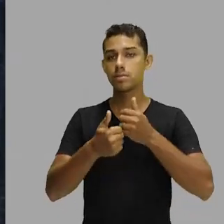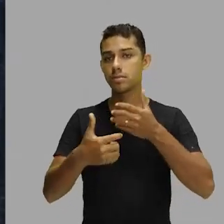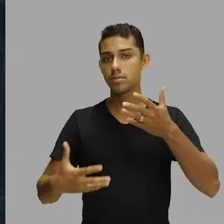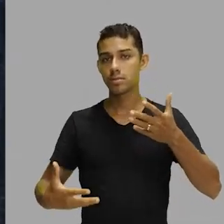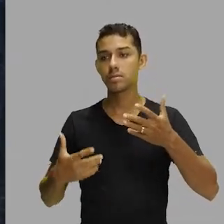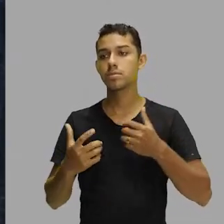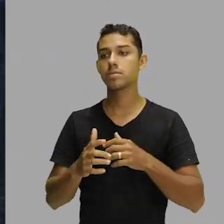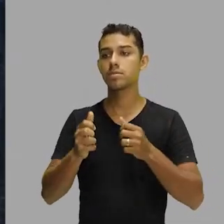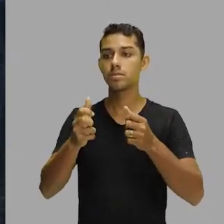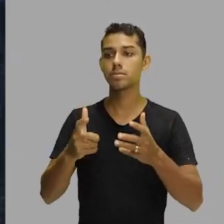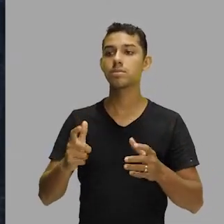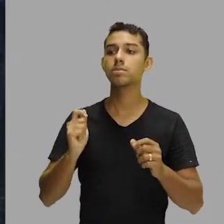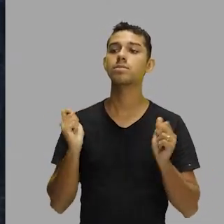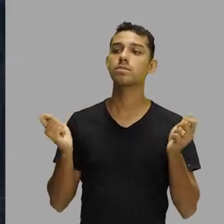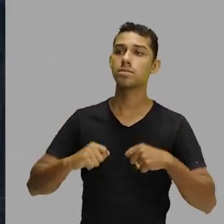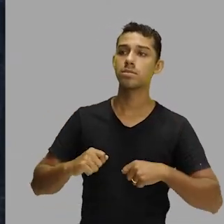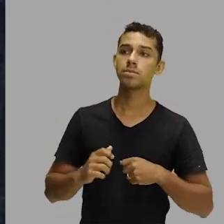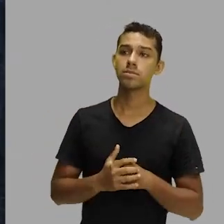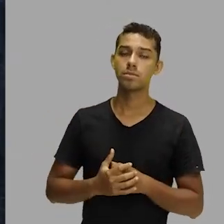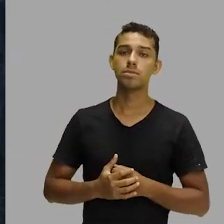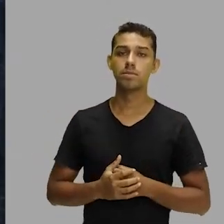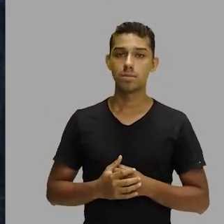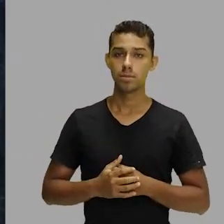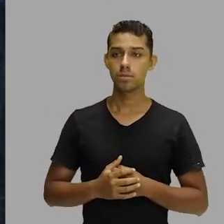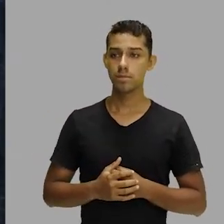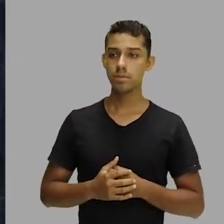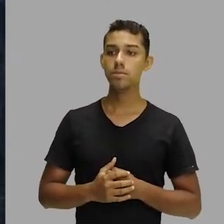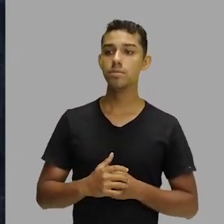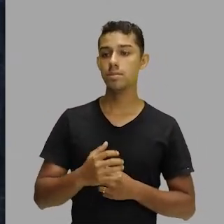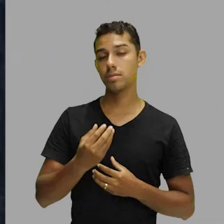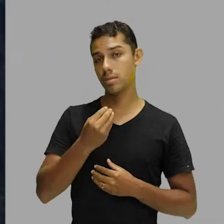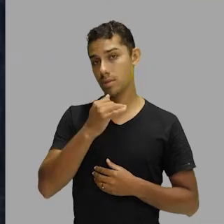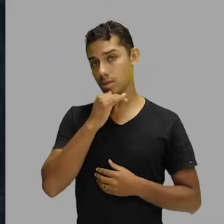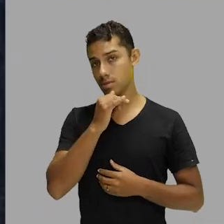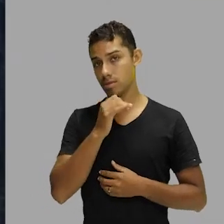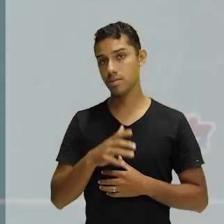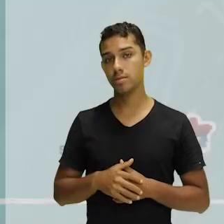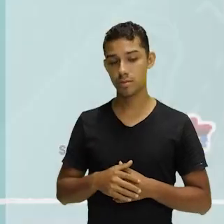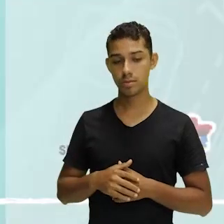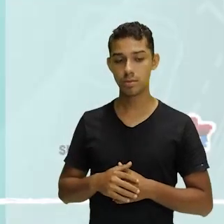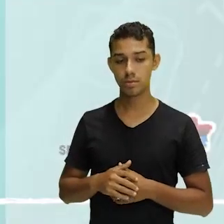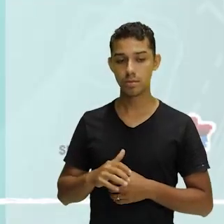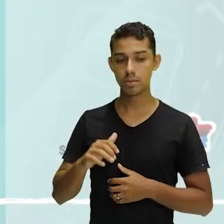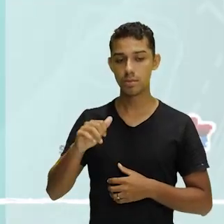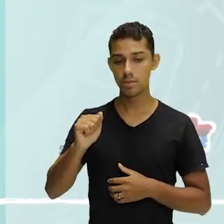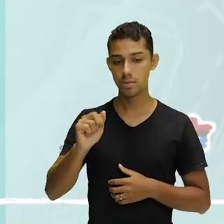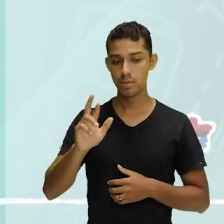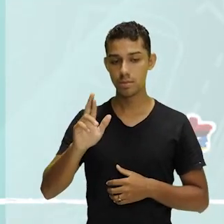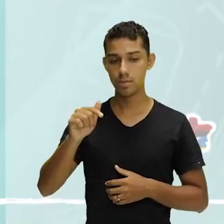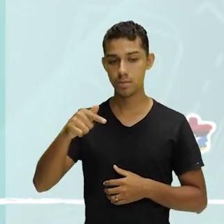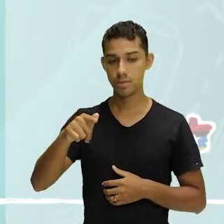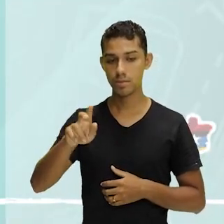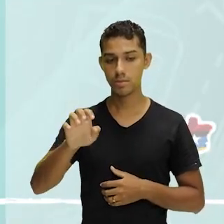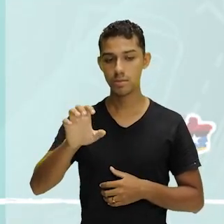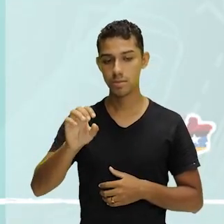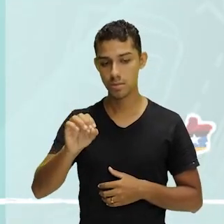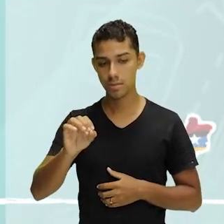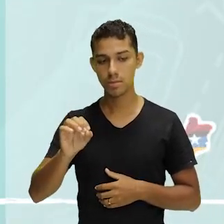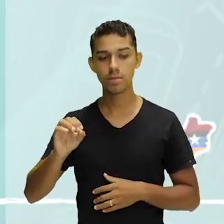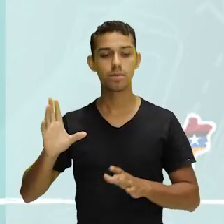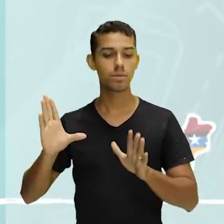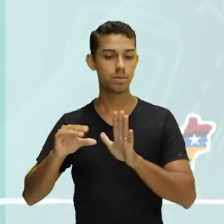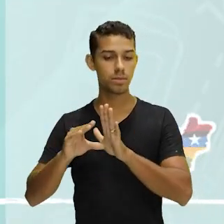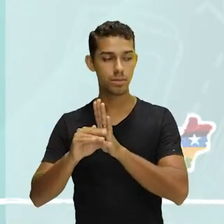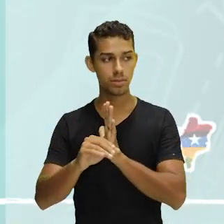classificados? Nós podemos classificar os indivíduos do reino Monera como arqueobactérias e